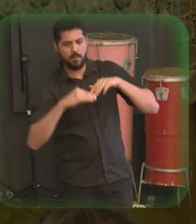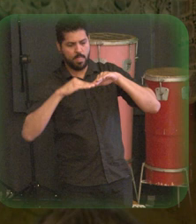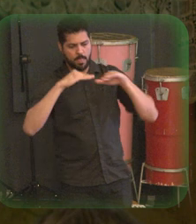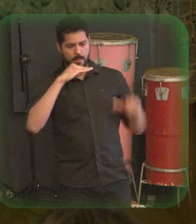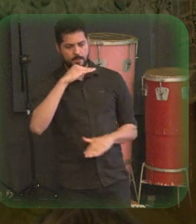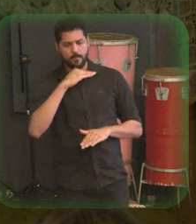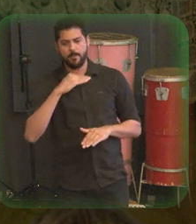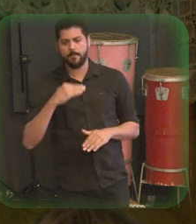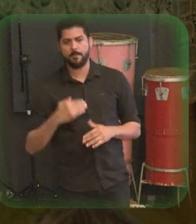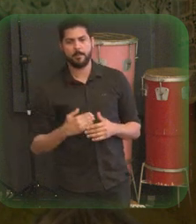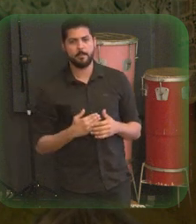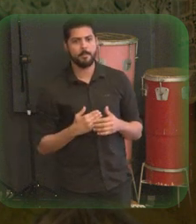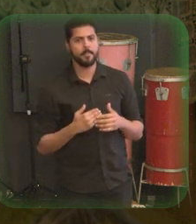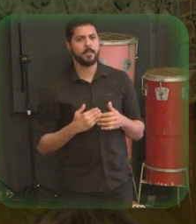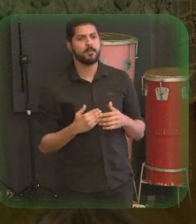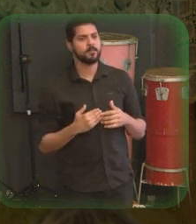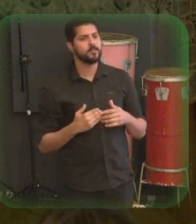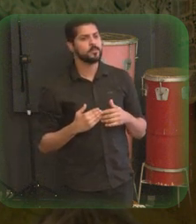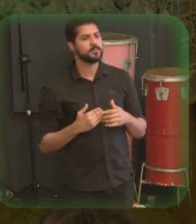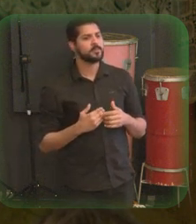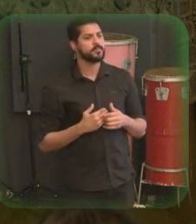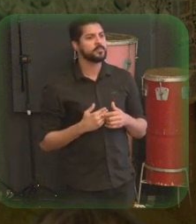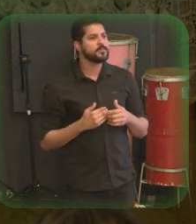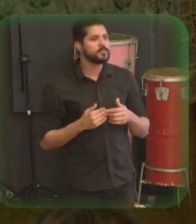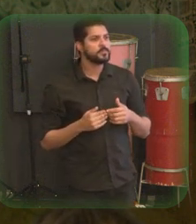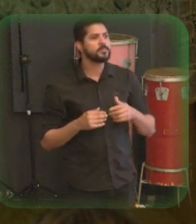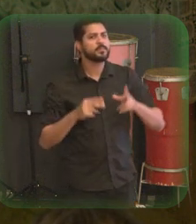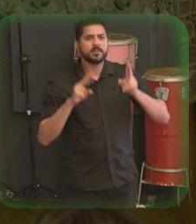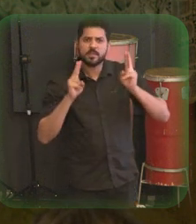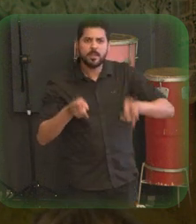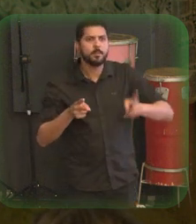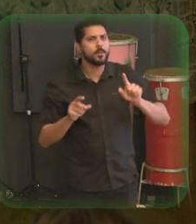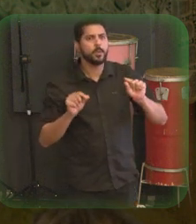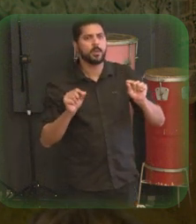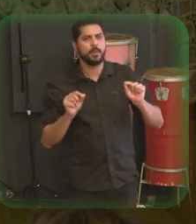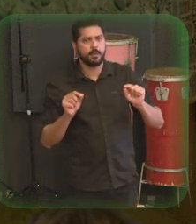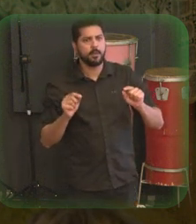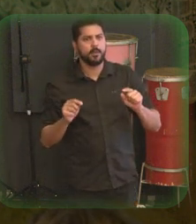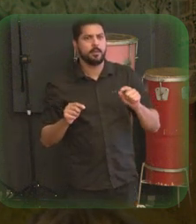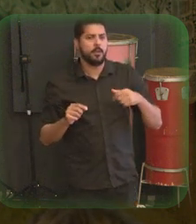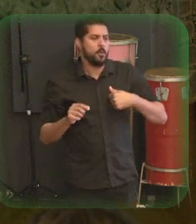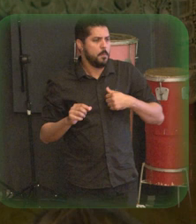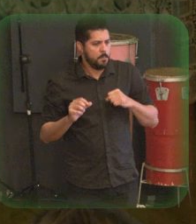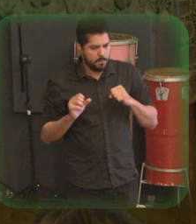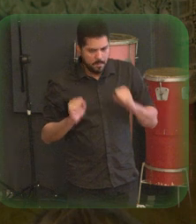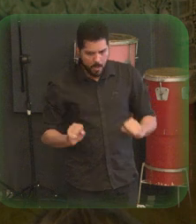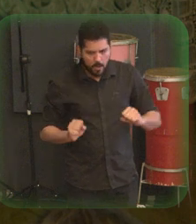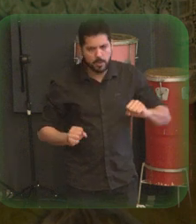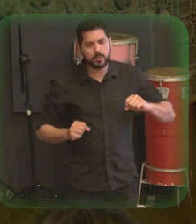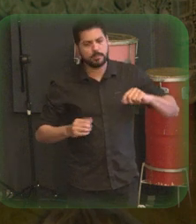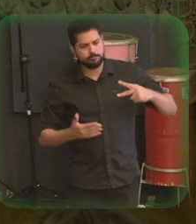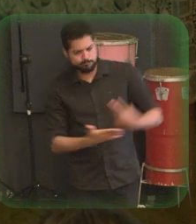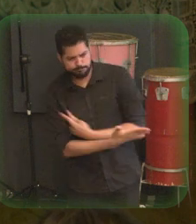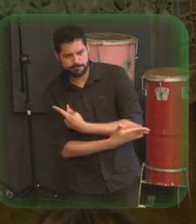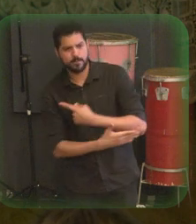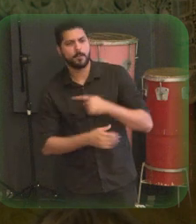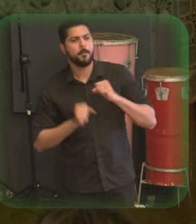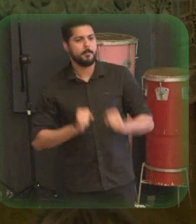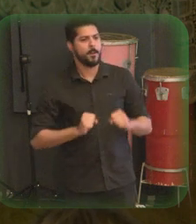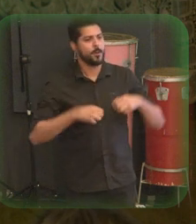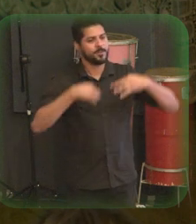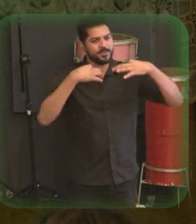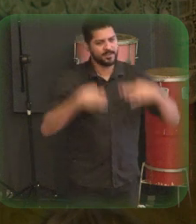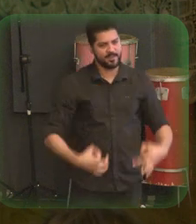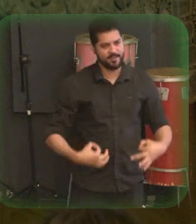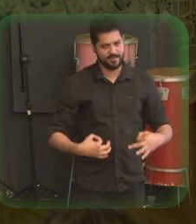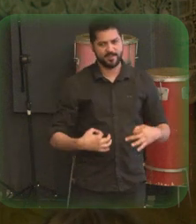sempre o meio do caminho, né? Ou seja, a possibilidade de errar e a possibilidade de acertar de maneira plena.